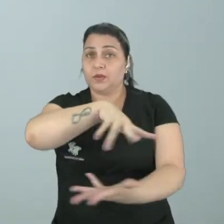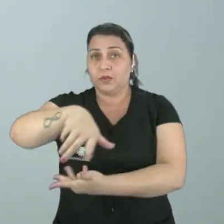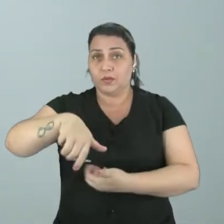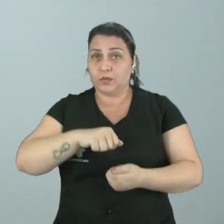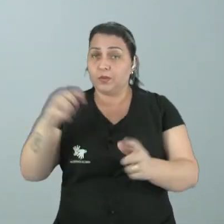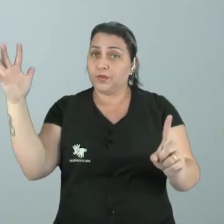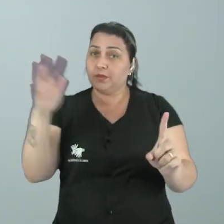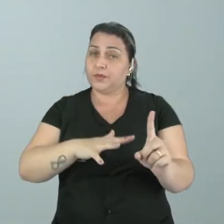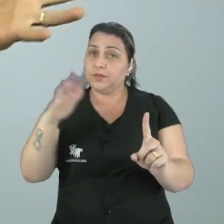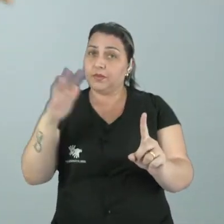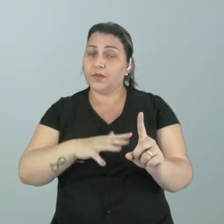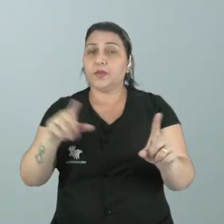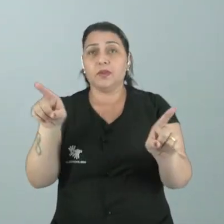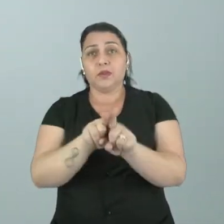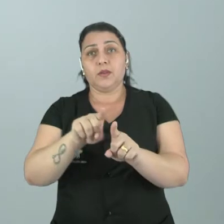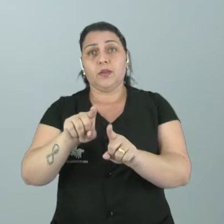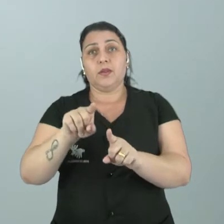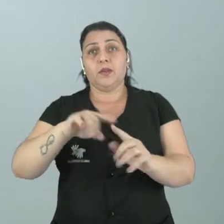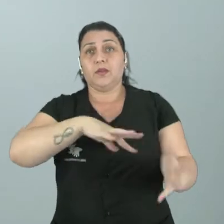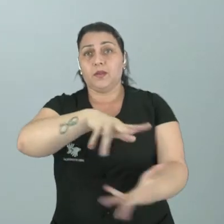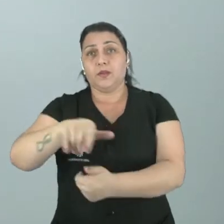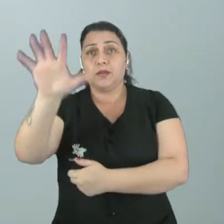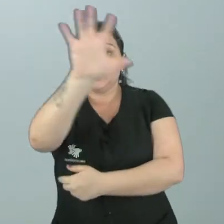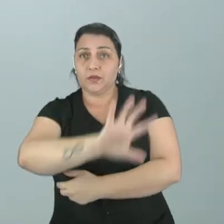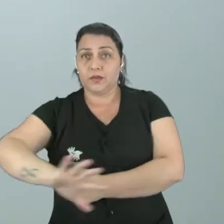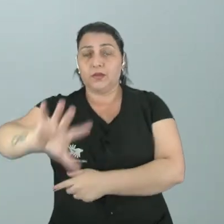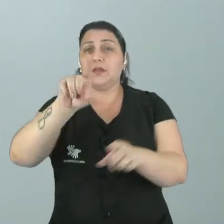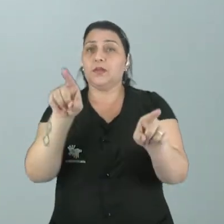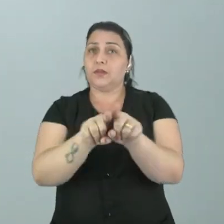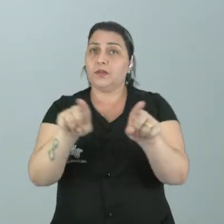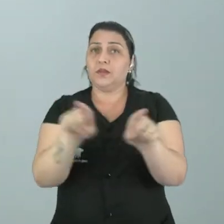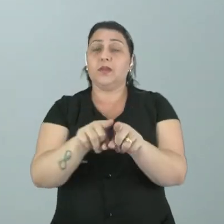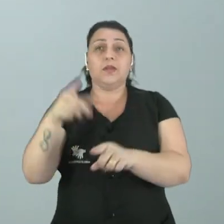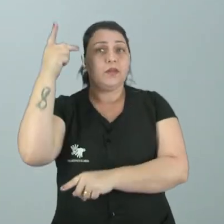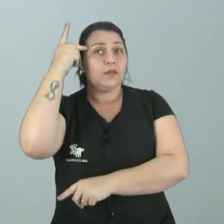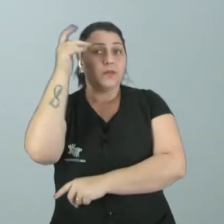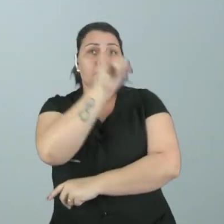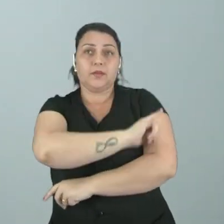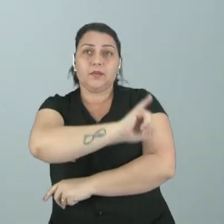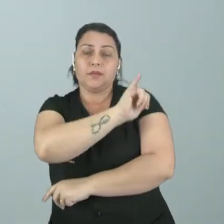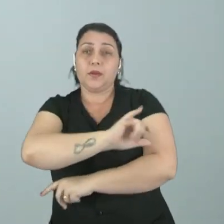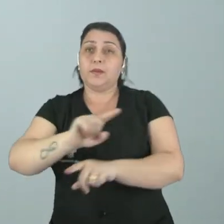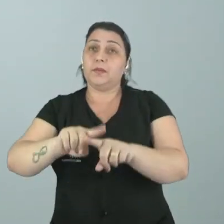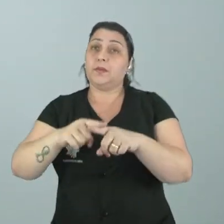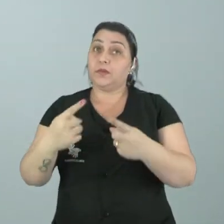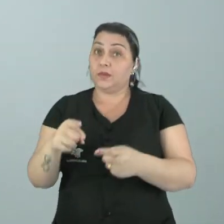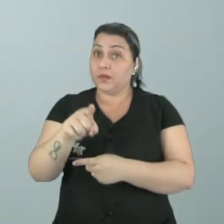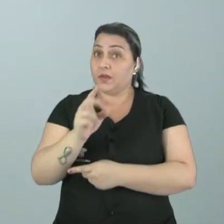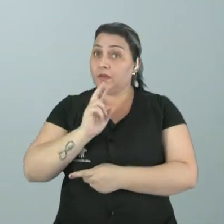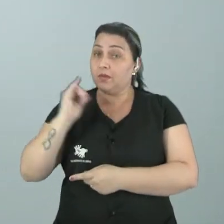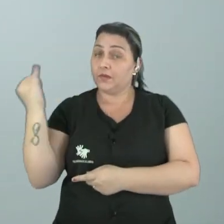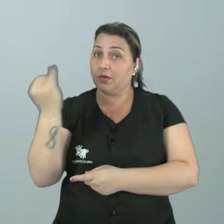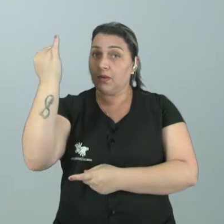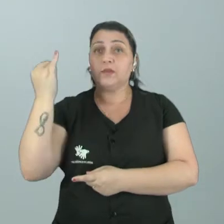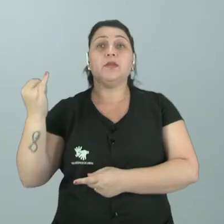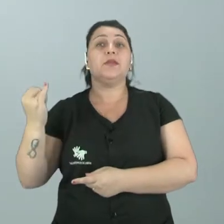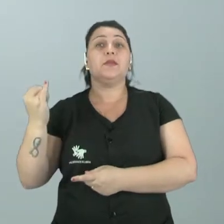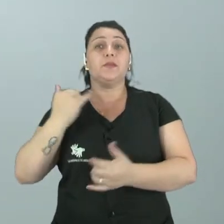é praticamente uma coisa só. Então, isso é o que acontece com as regiões metropolitanas. E aí